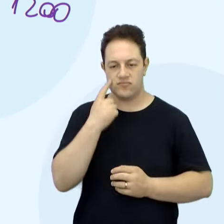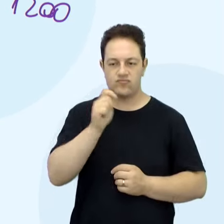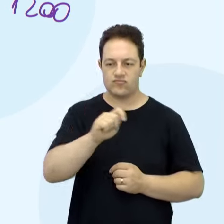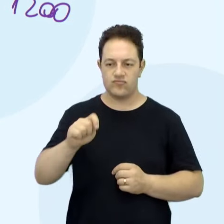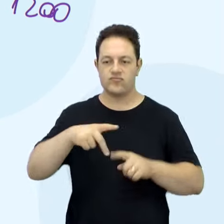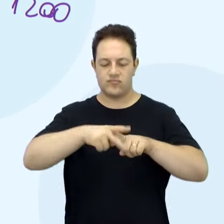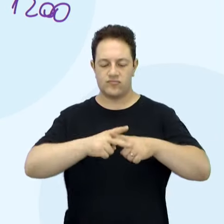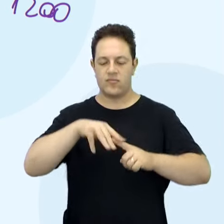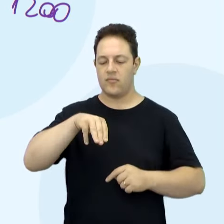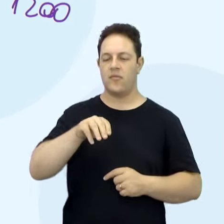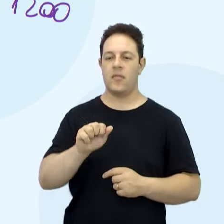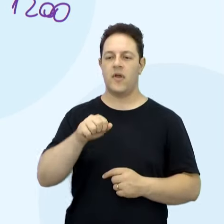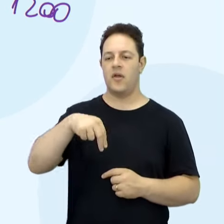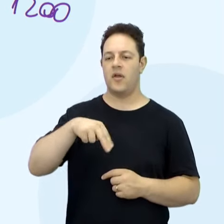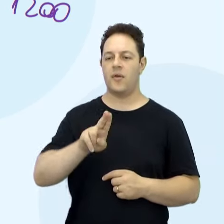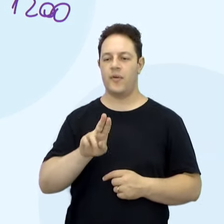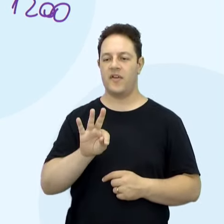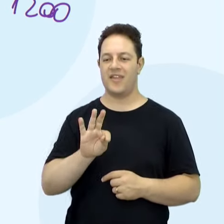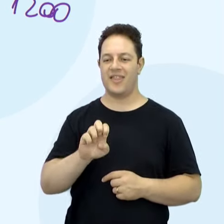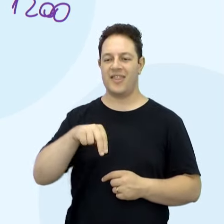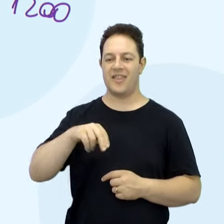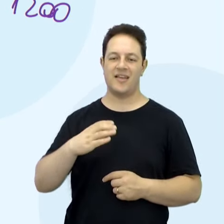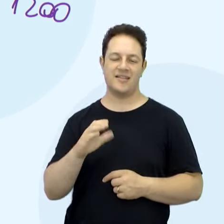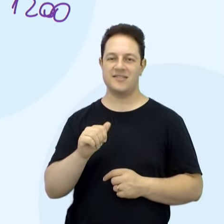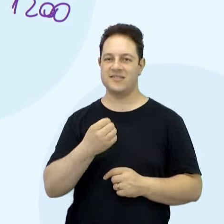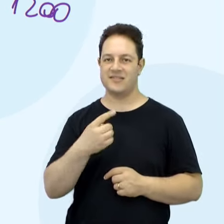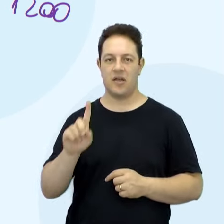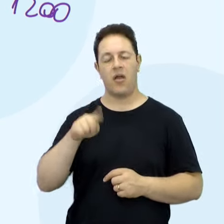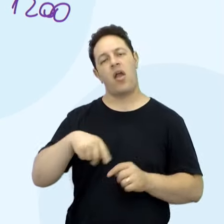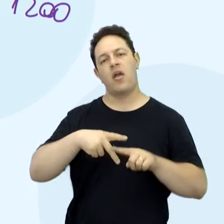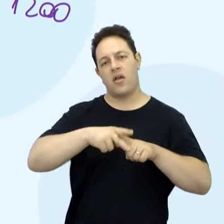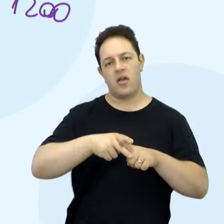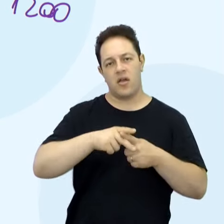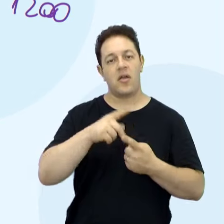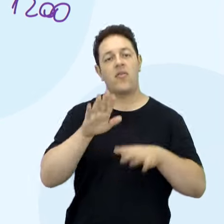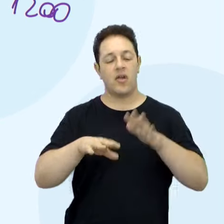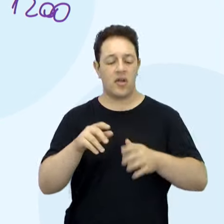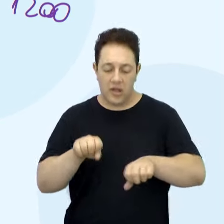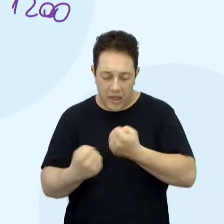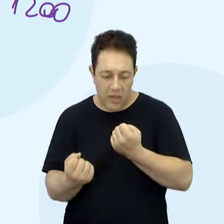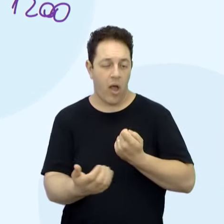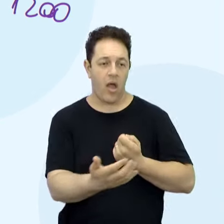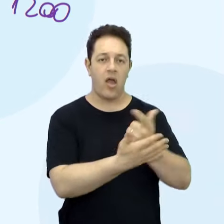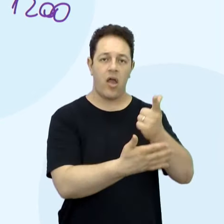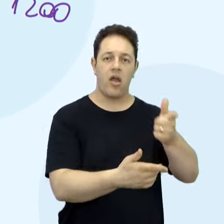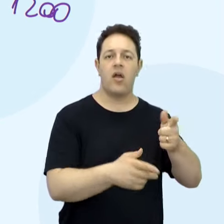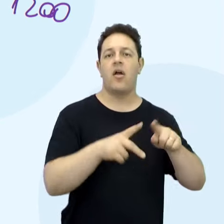né? A gente tem que pagar sempre quando a gente quebra e manda arrumar. Então nesses diversos